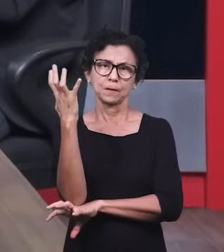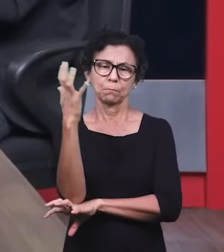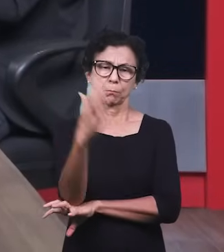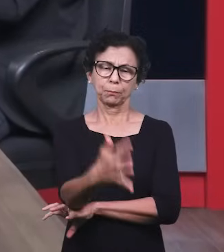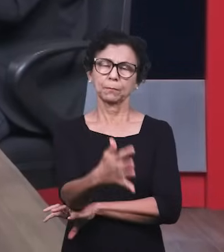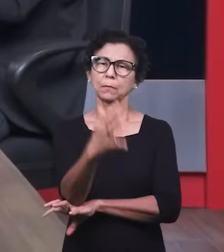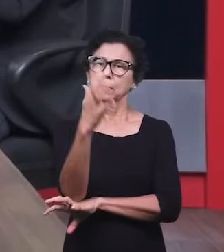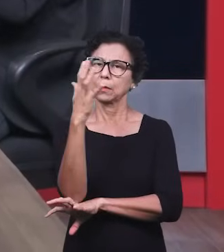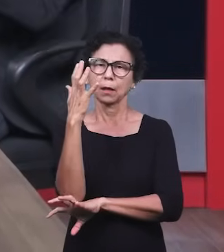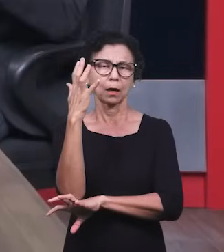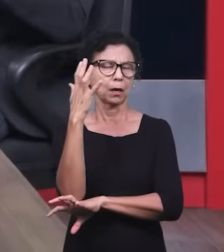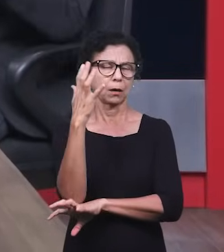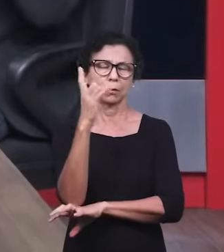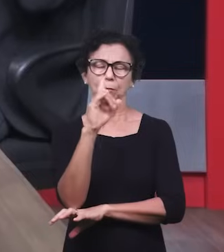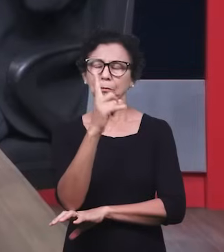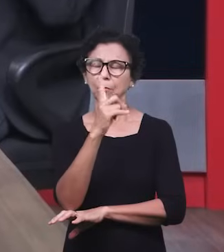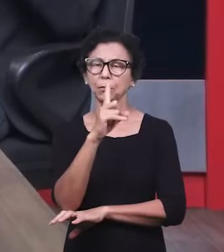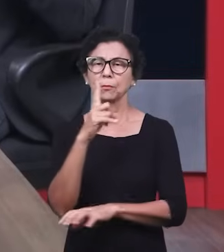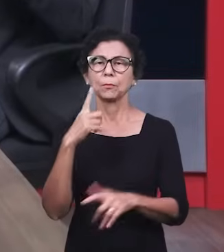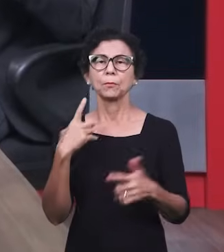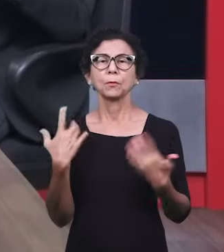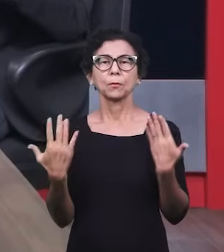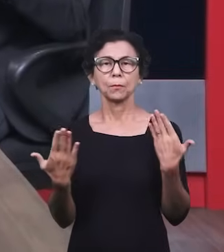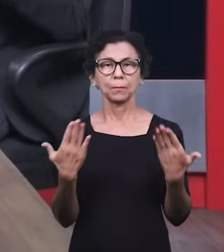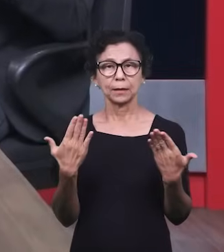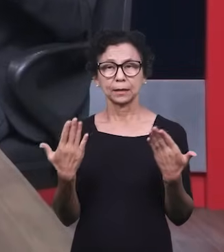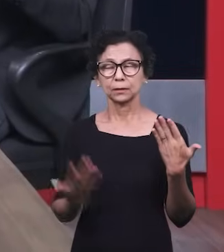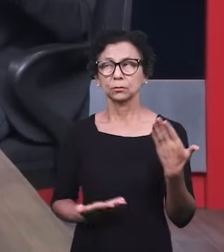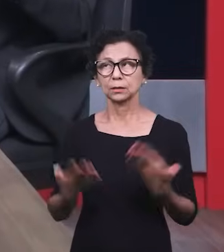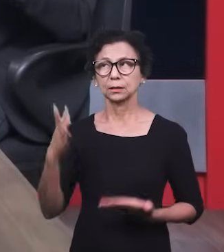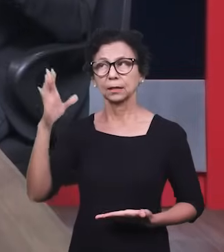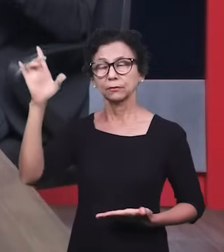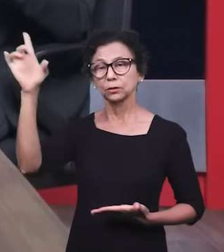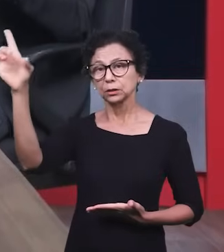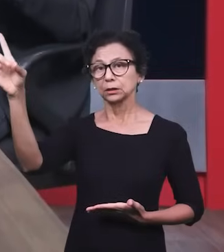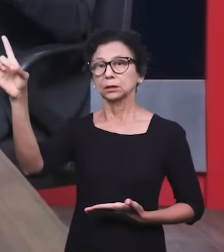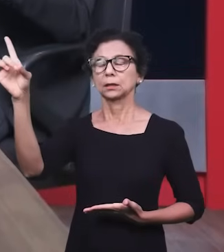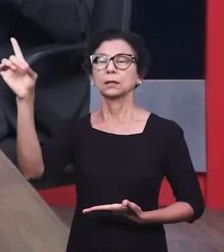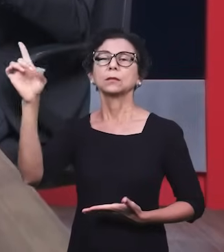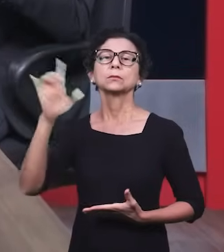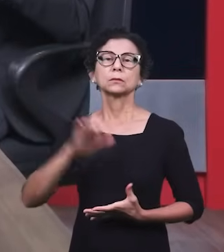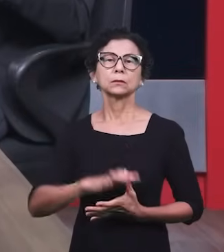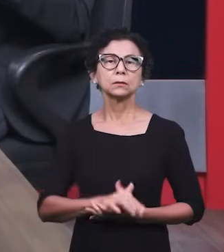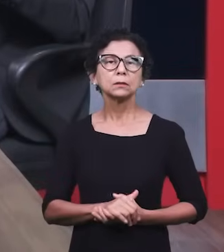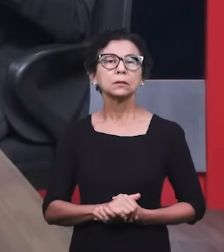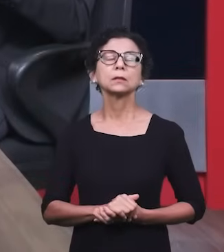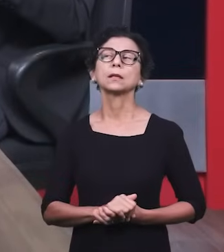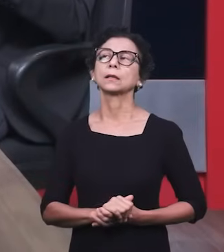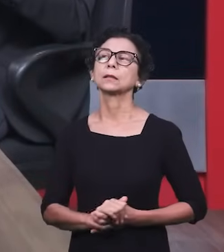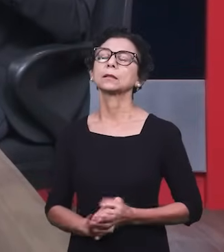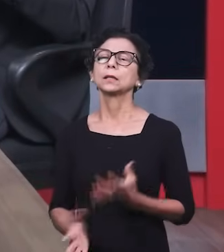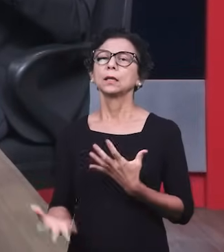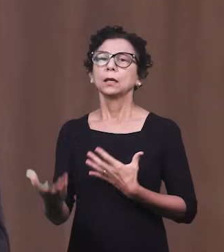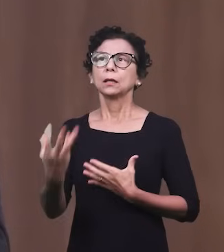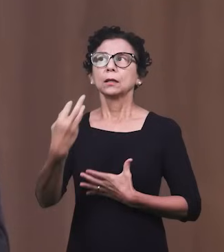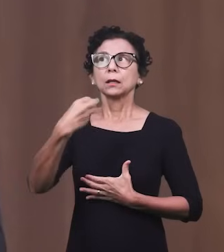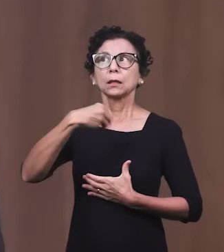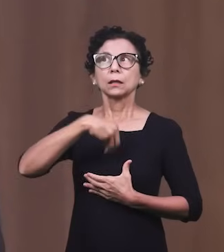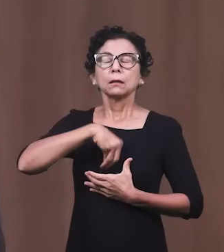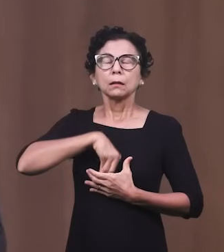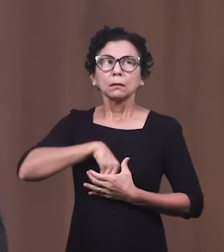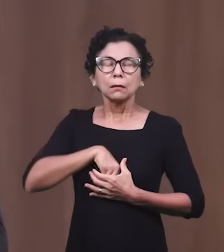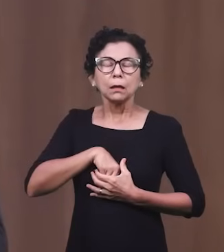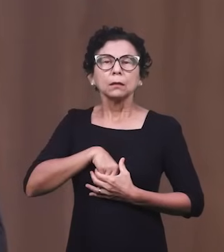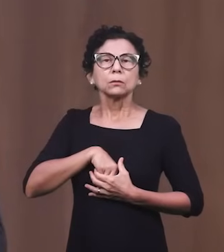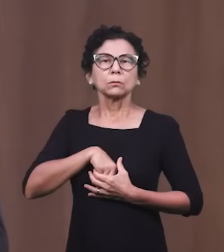absorção Então a nossa vida como servo é a mesma coisa né O que acontece no nosso interior